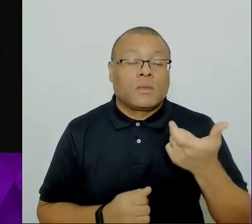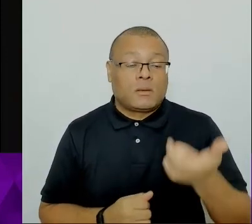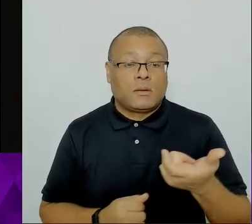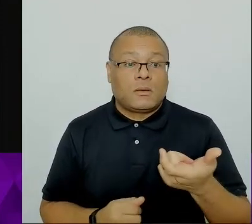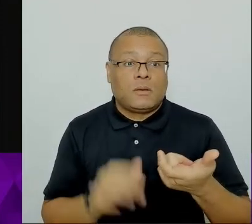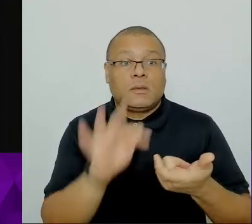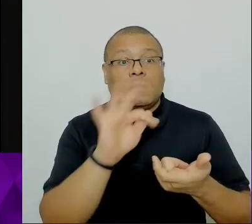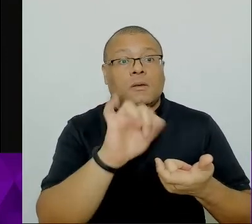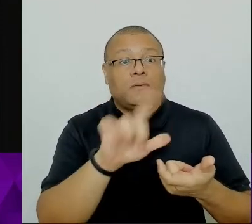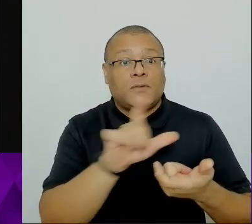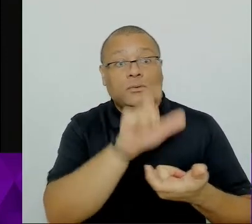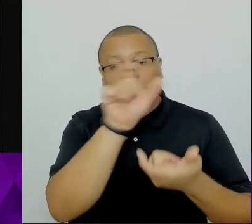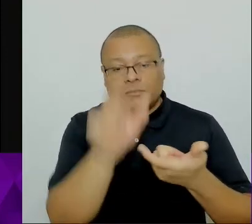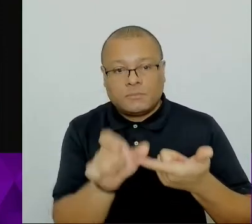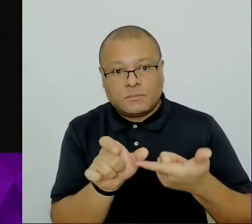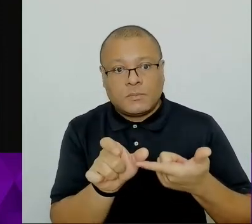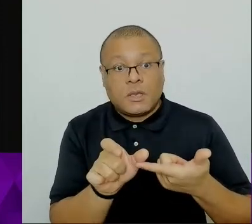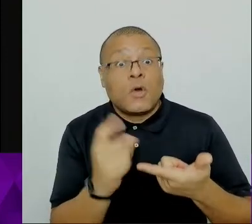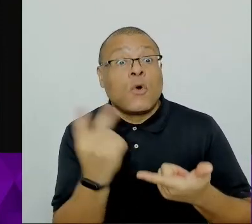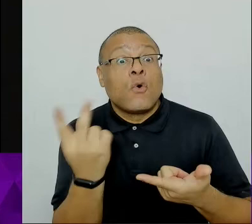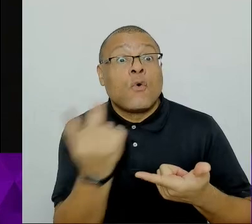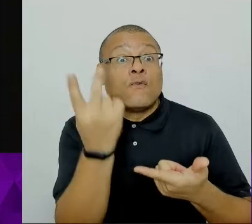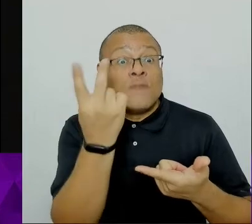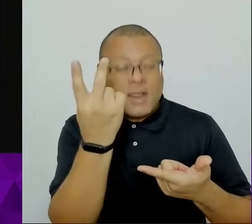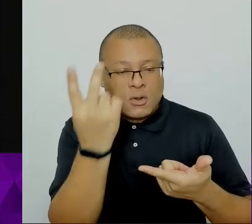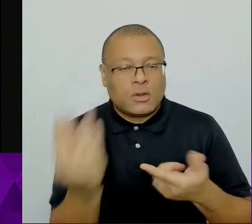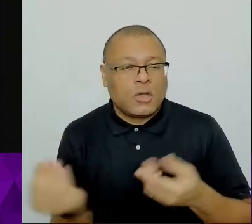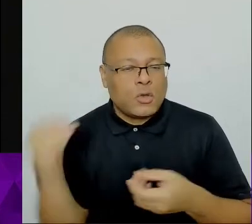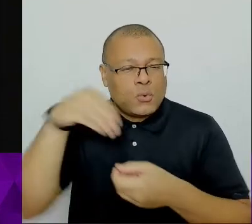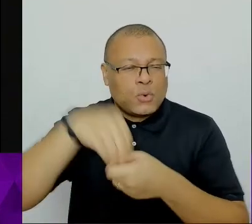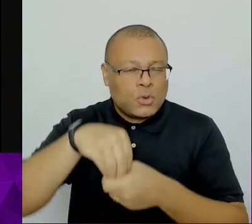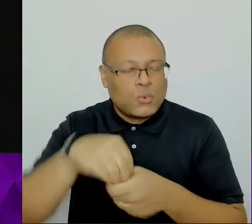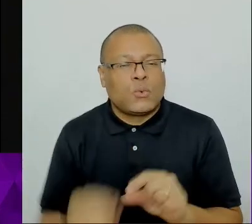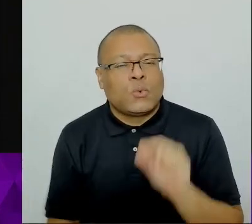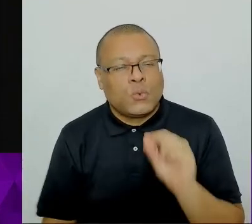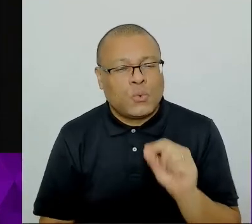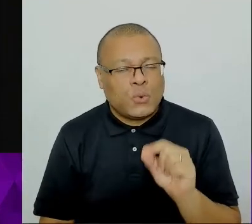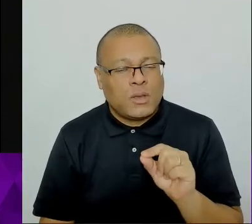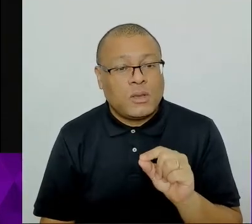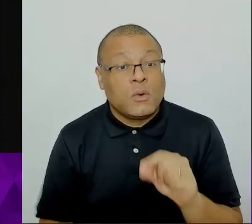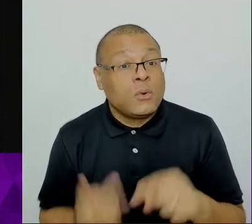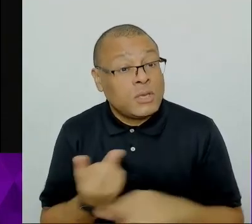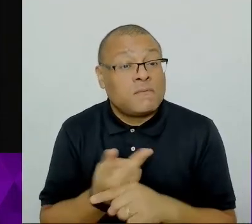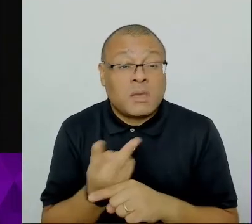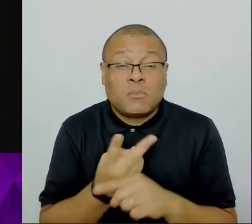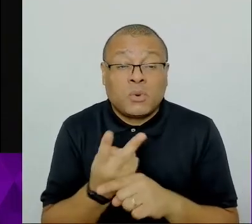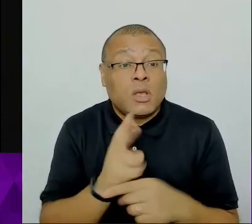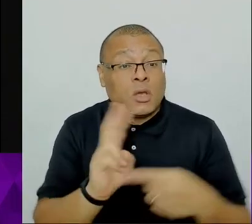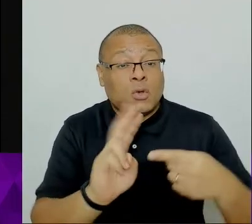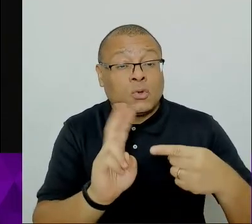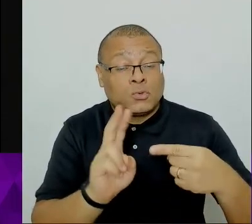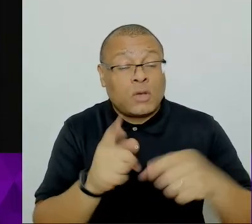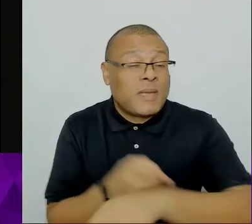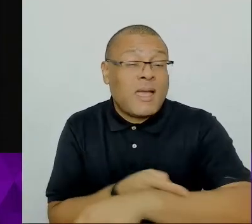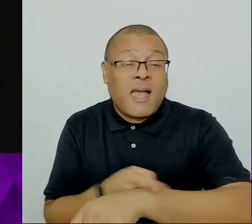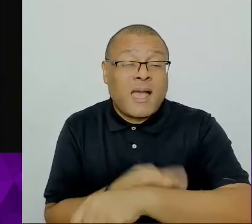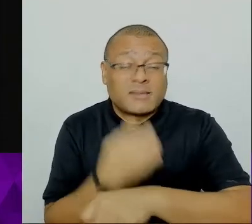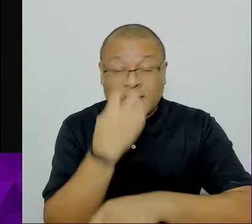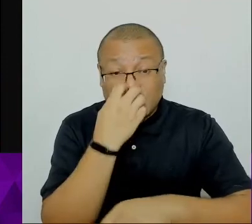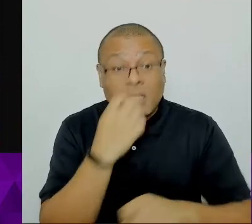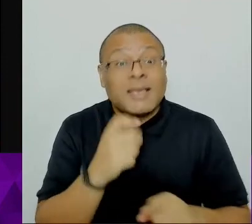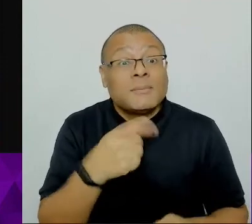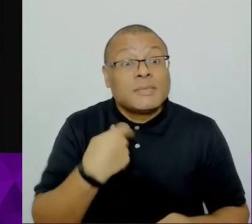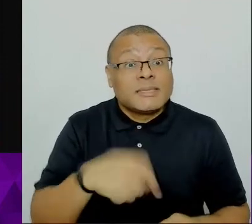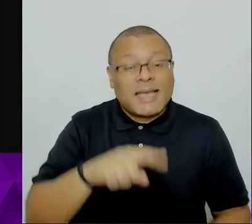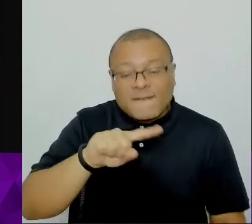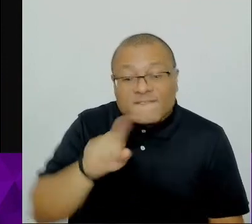fields e como valor eu consigo passar os campos que eu quero buscar. Então, nome e raça, sempre separado por vírgulas, tá?